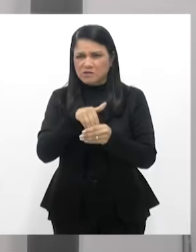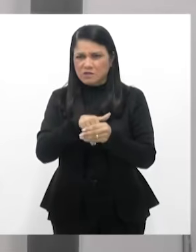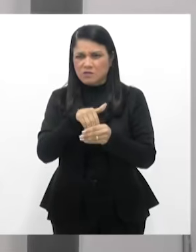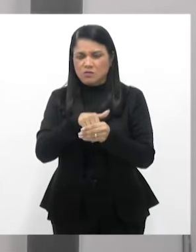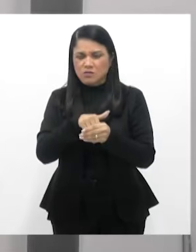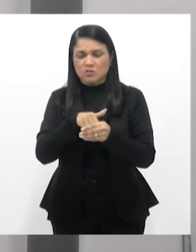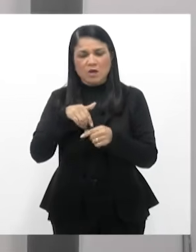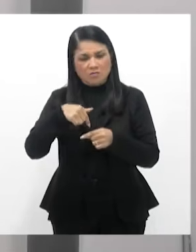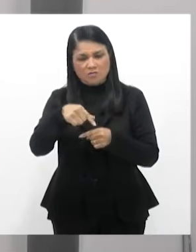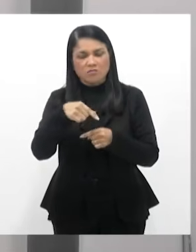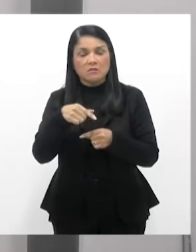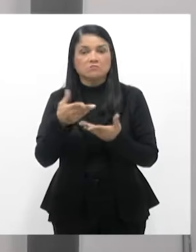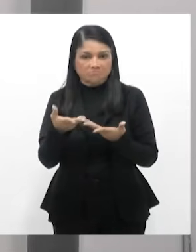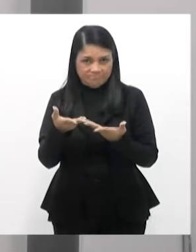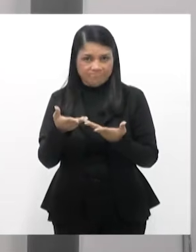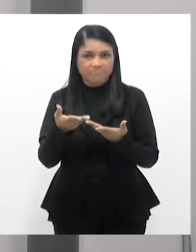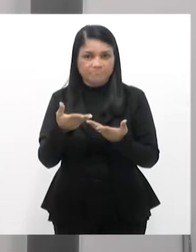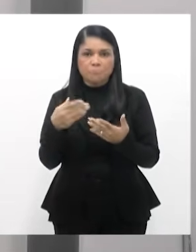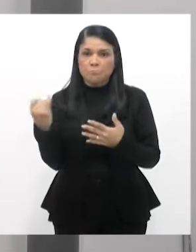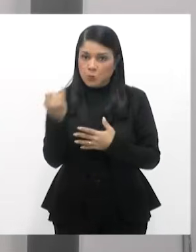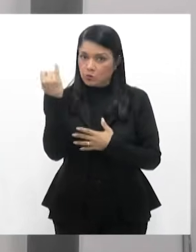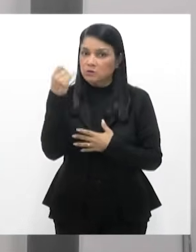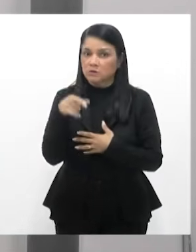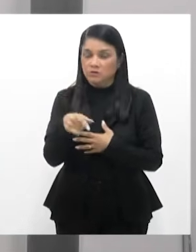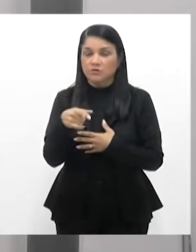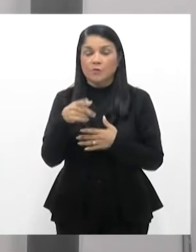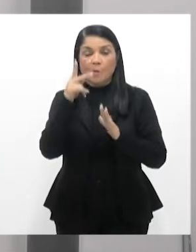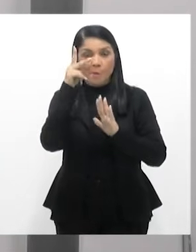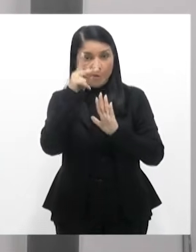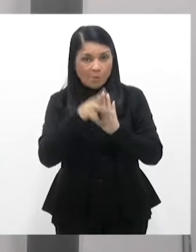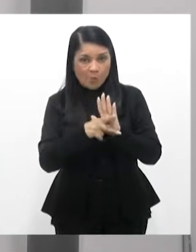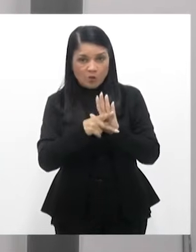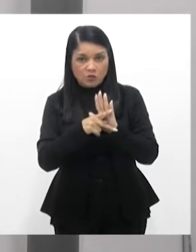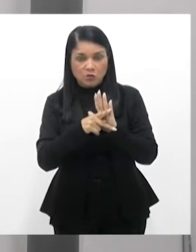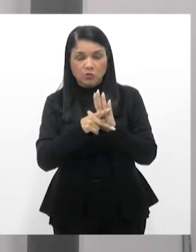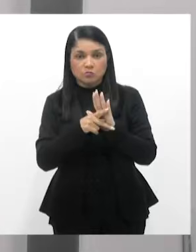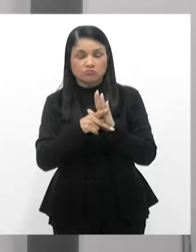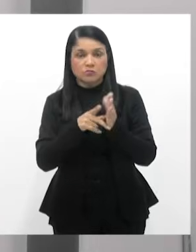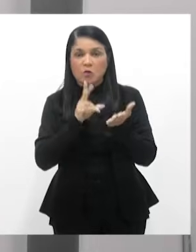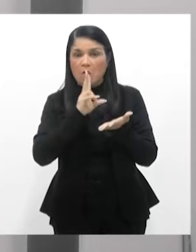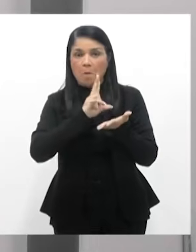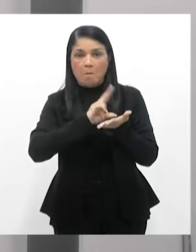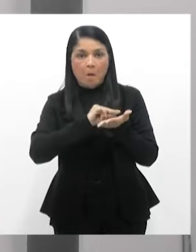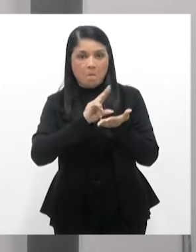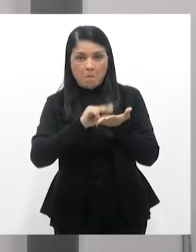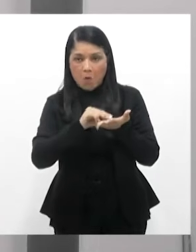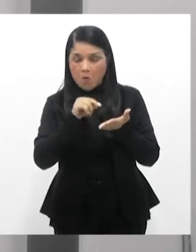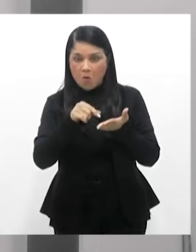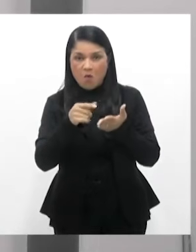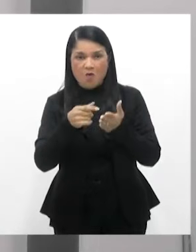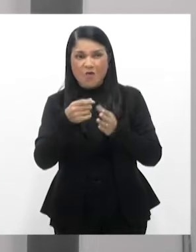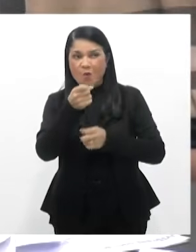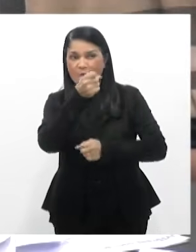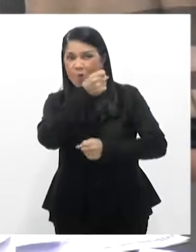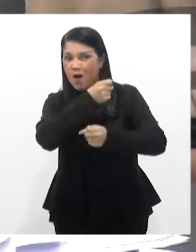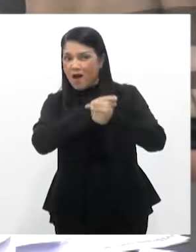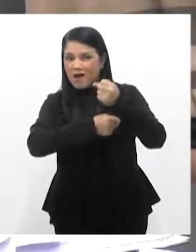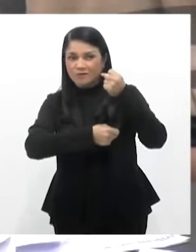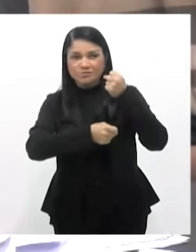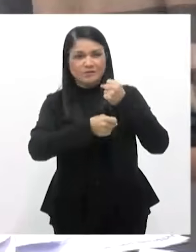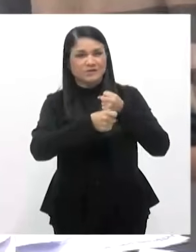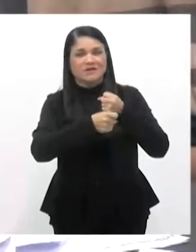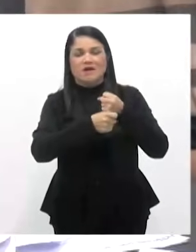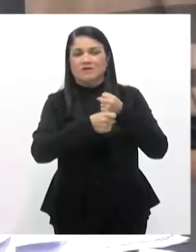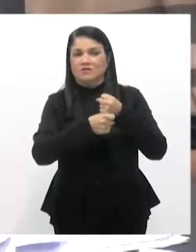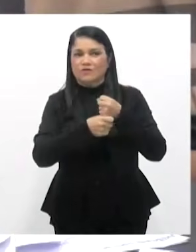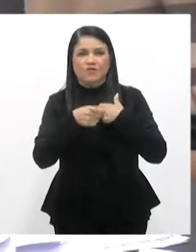enfrentar agora. Agora, o fato é que é um projeto que não foi protocolado ontem, foi protocolado no ano passado ou retrasado. Não